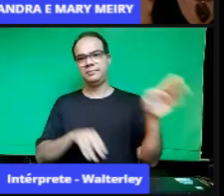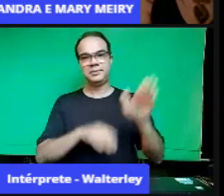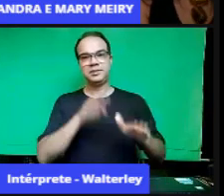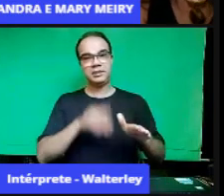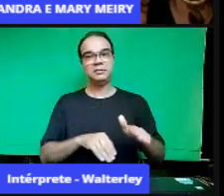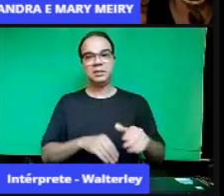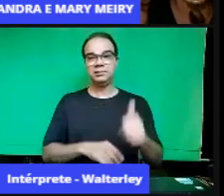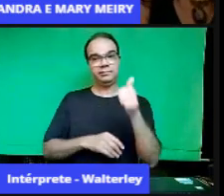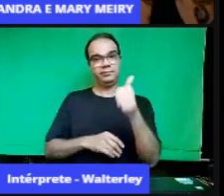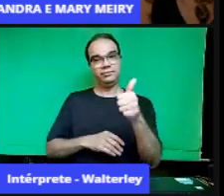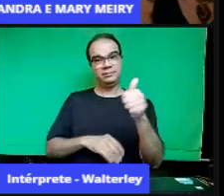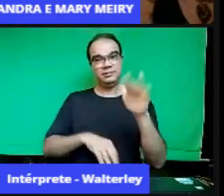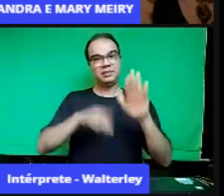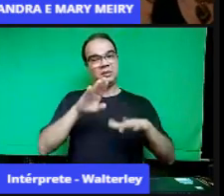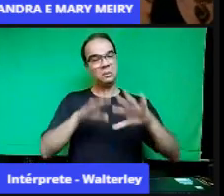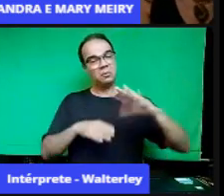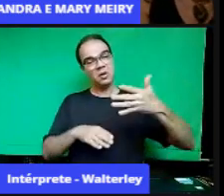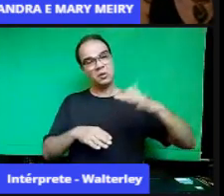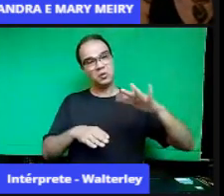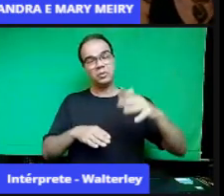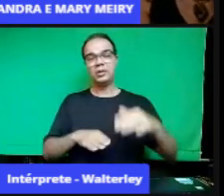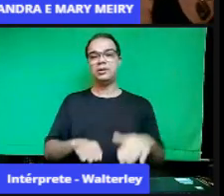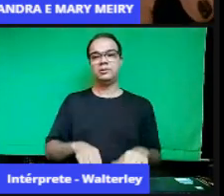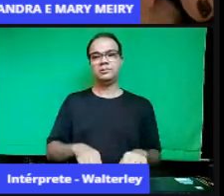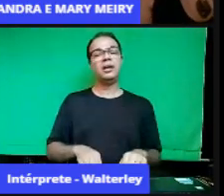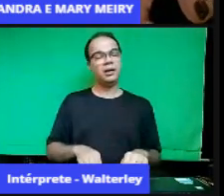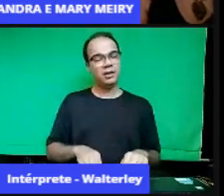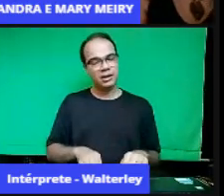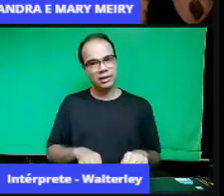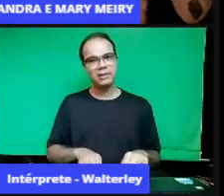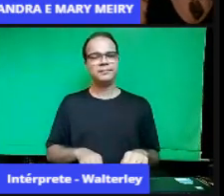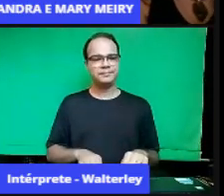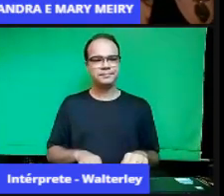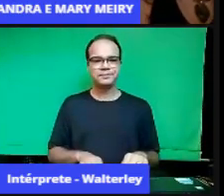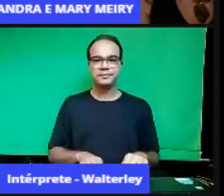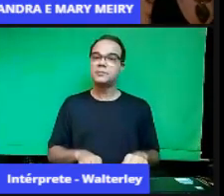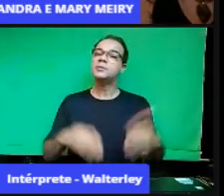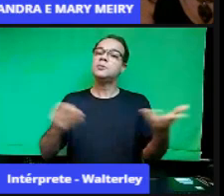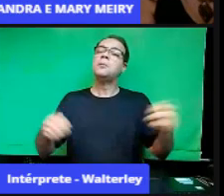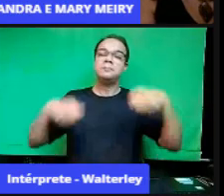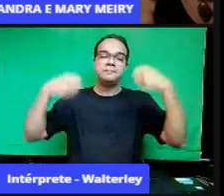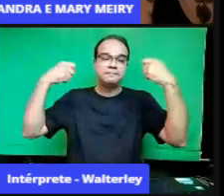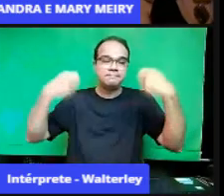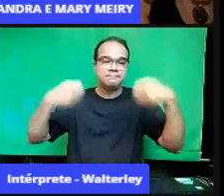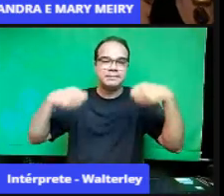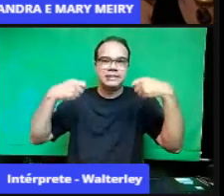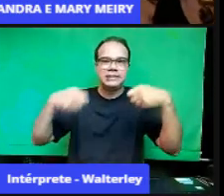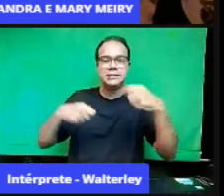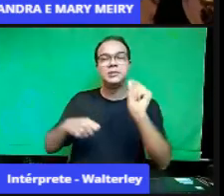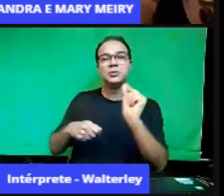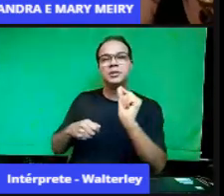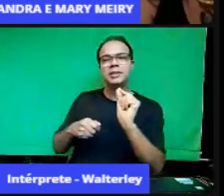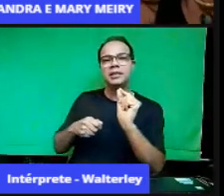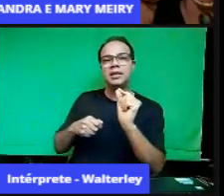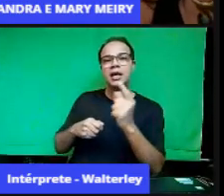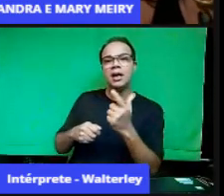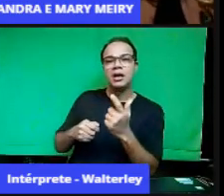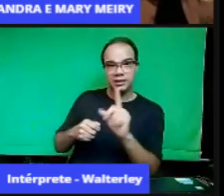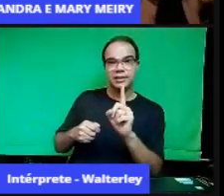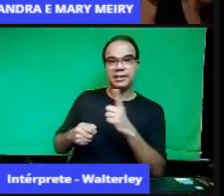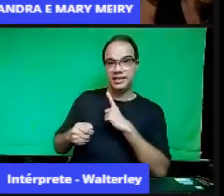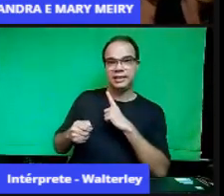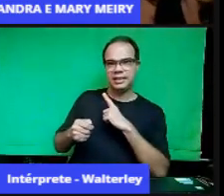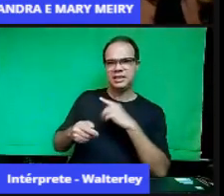de aula, no seu plano de educacional individualizado, você precisa ter ali um plano de suporte. O plano